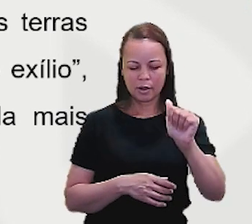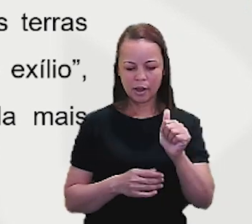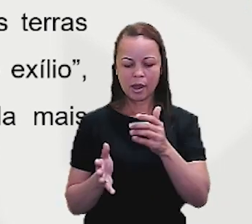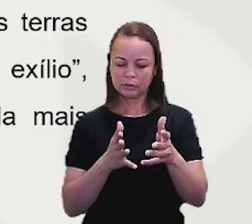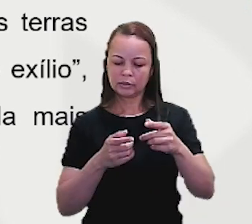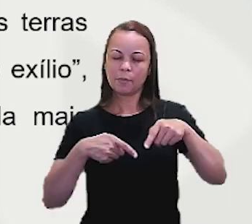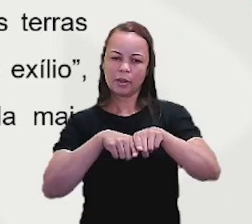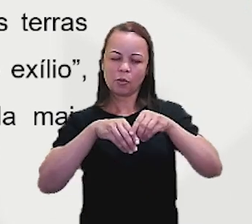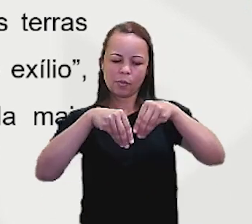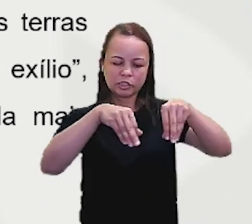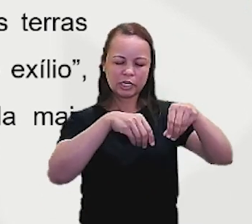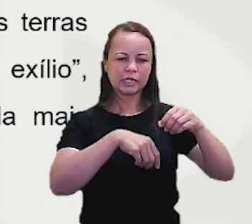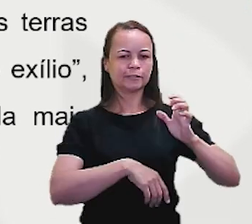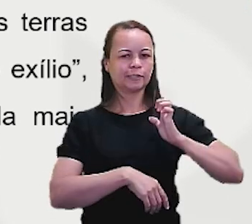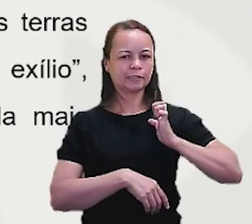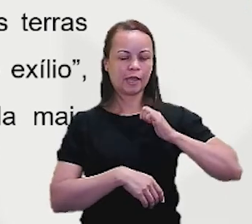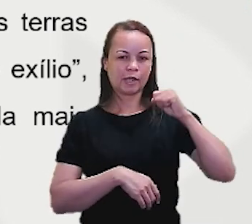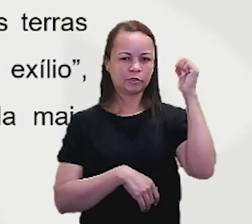terras brasileiras.